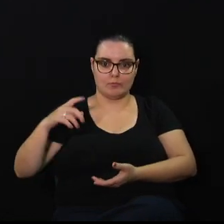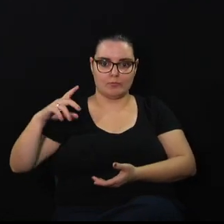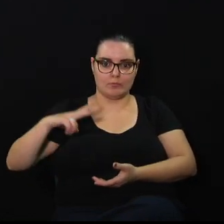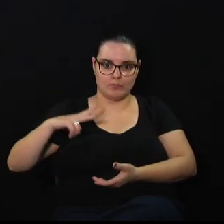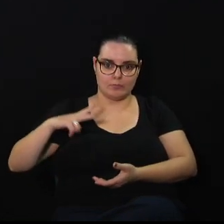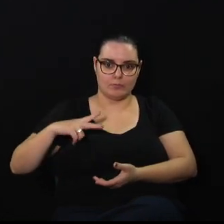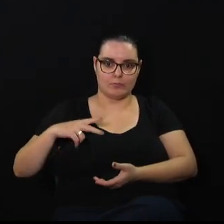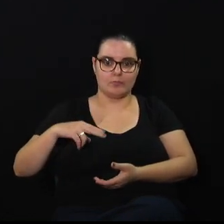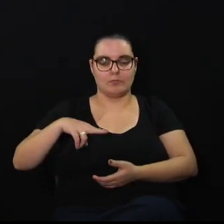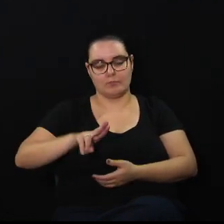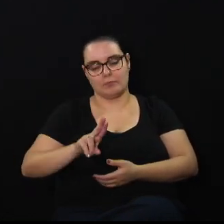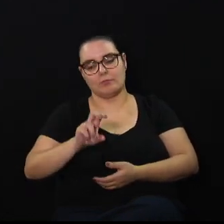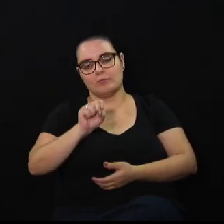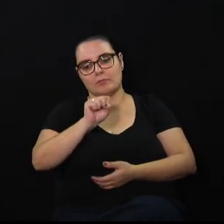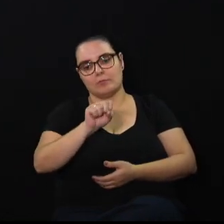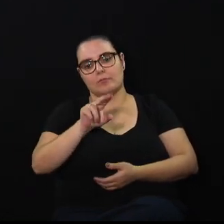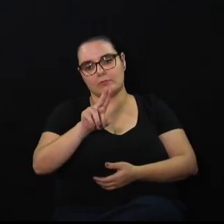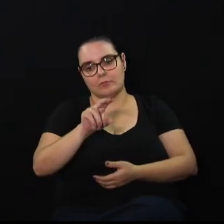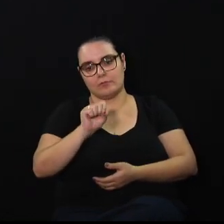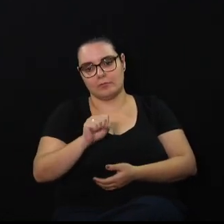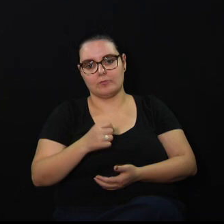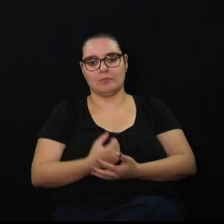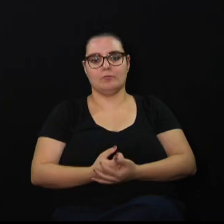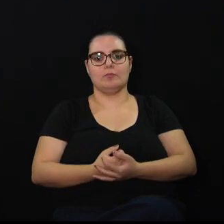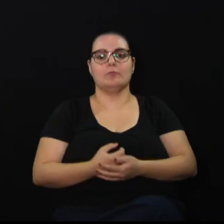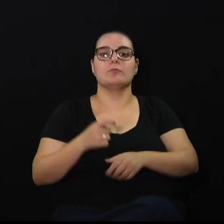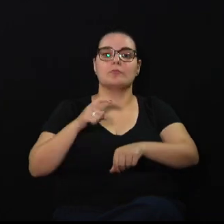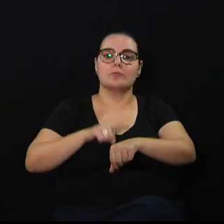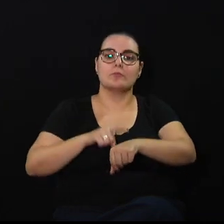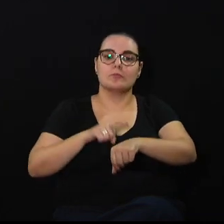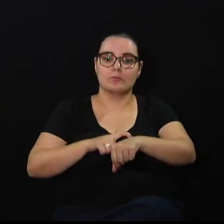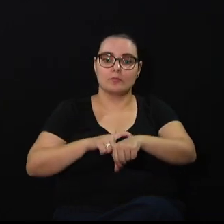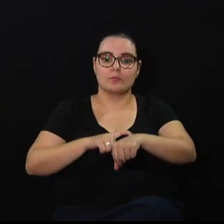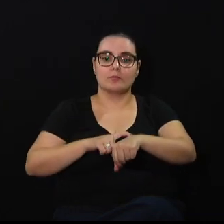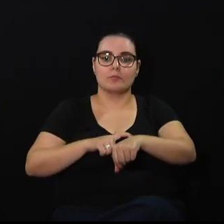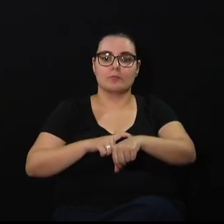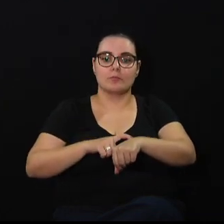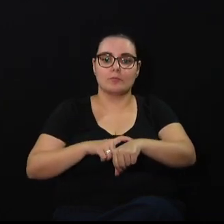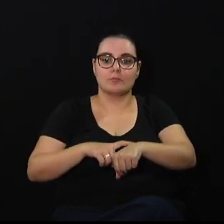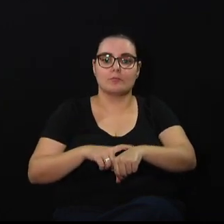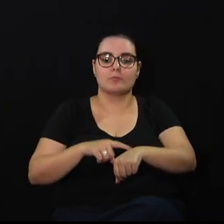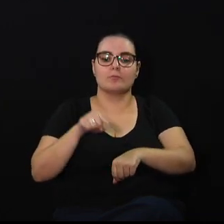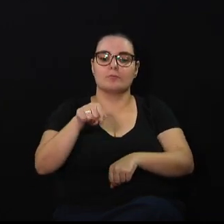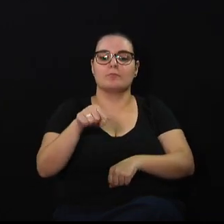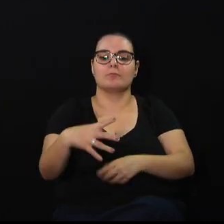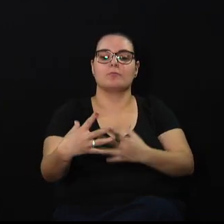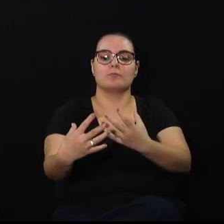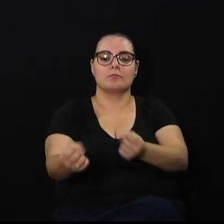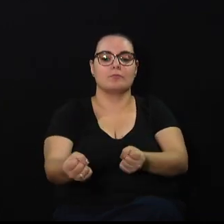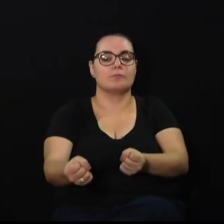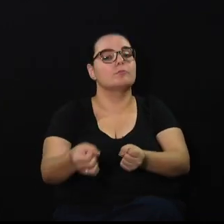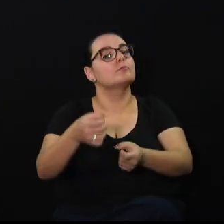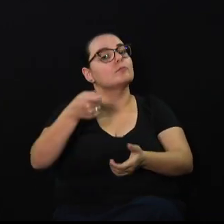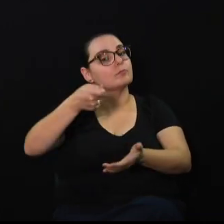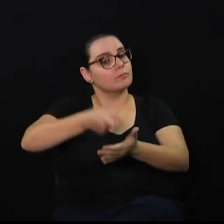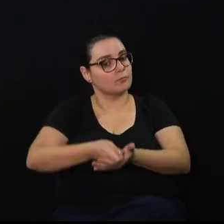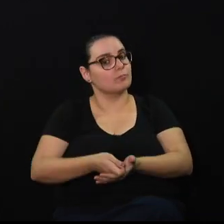ea partir do momento em que é o destinatário tem a ciência da decisão judicial